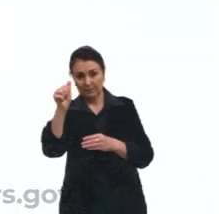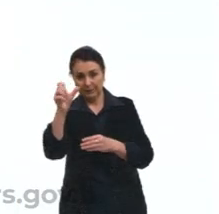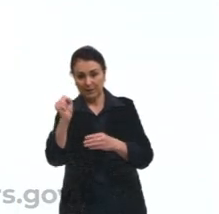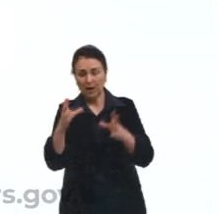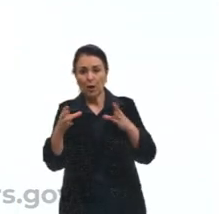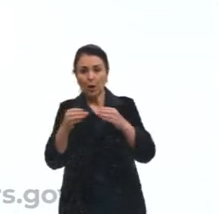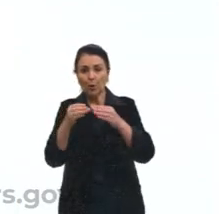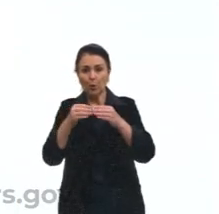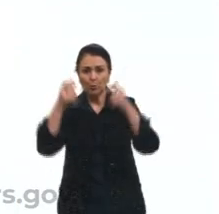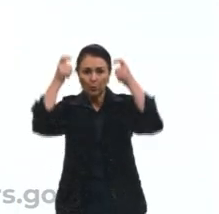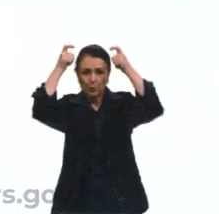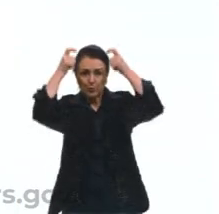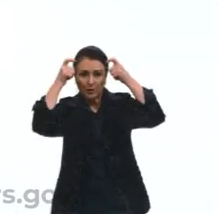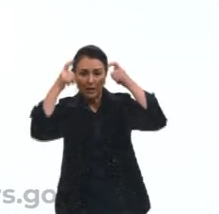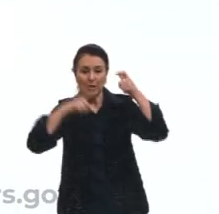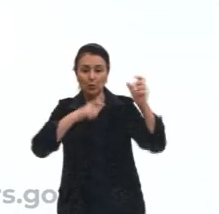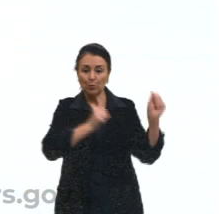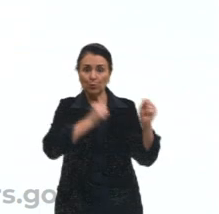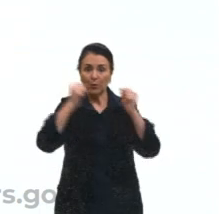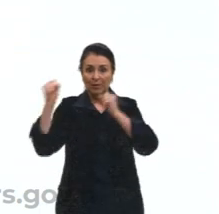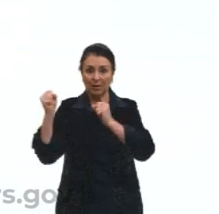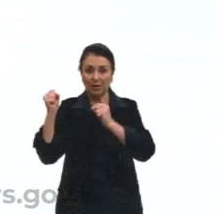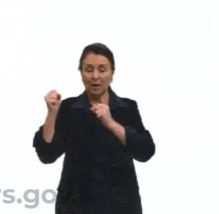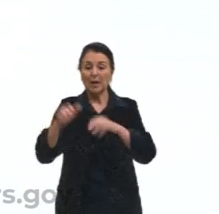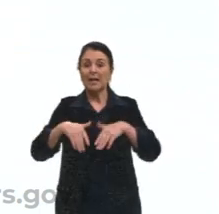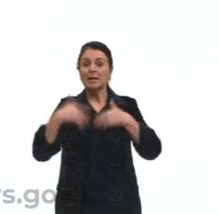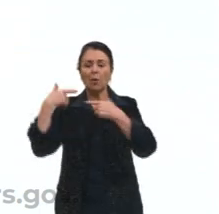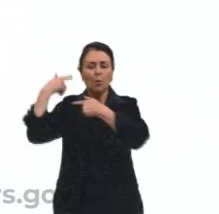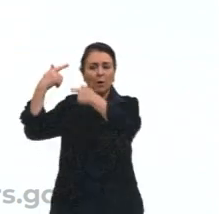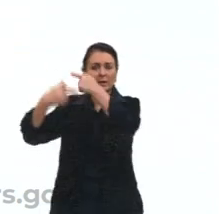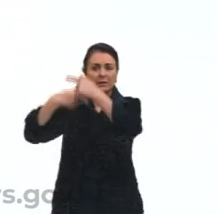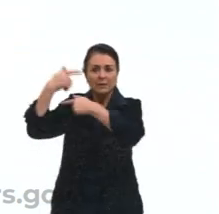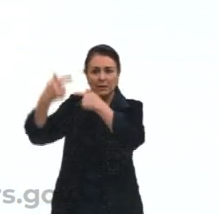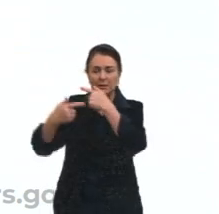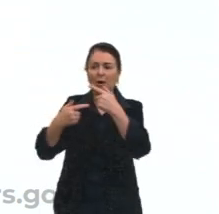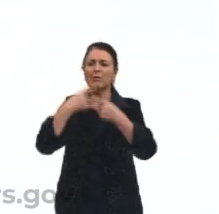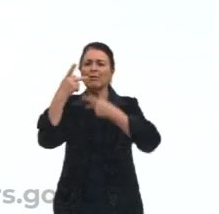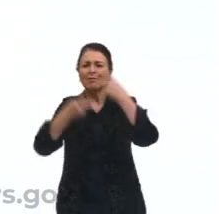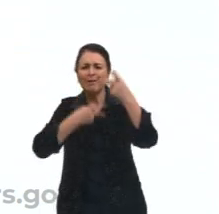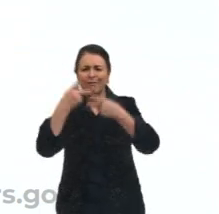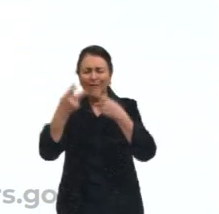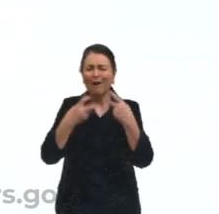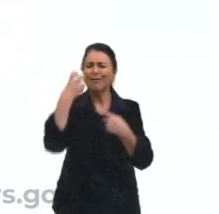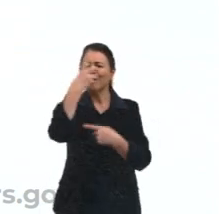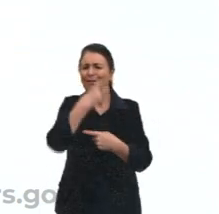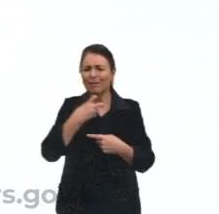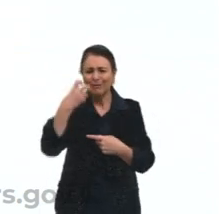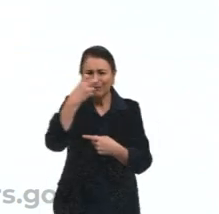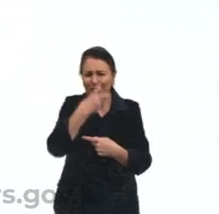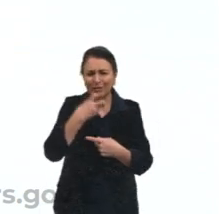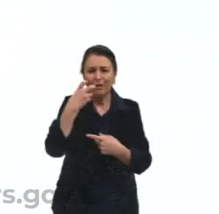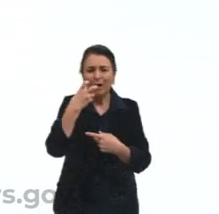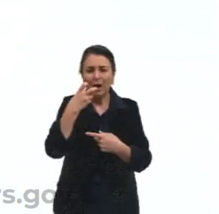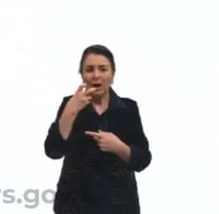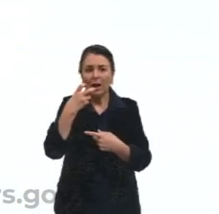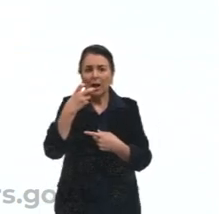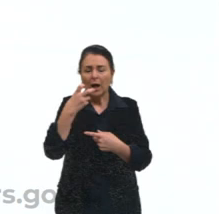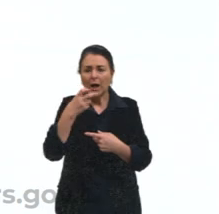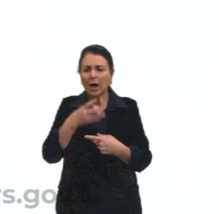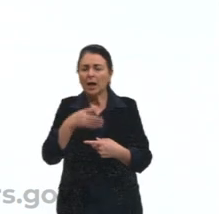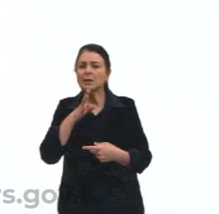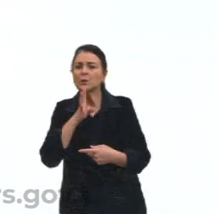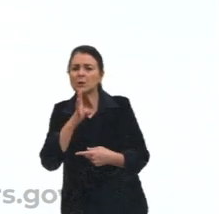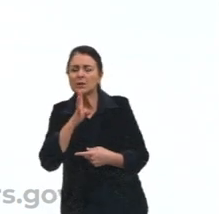então de pela oralidade pela tradição oral da fala conhecerem as leis mas se ele não está escrita